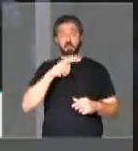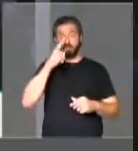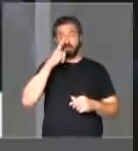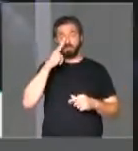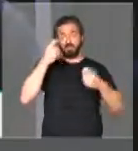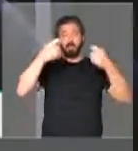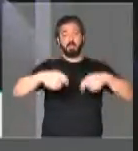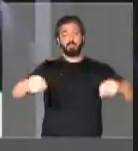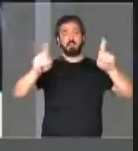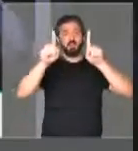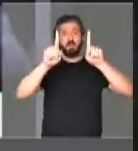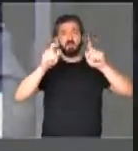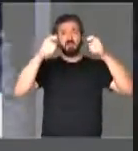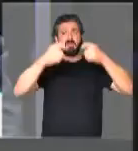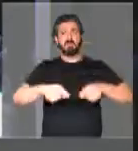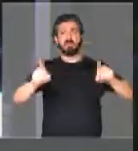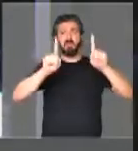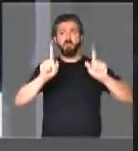de que não precisam